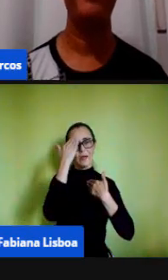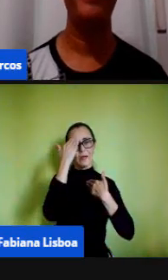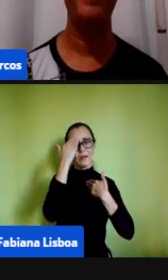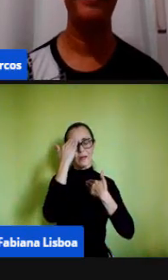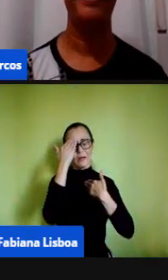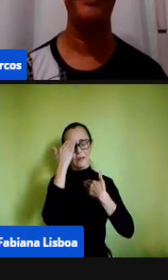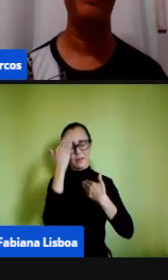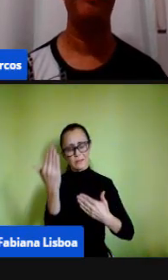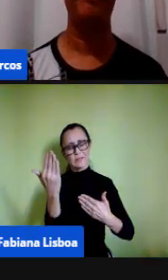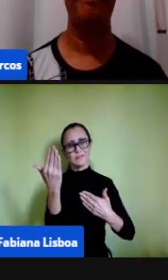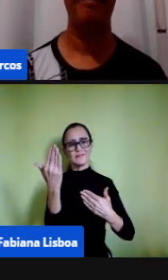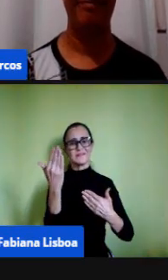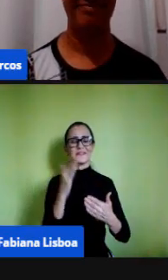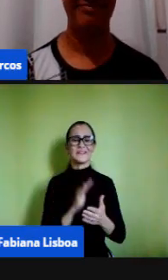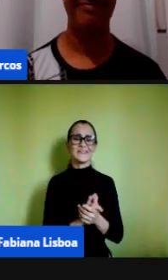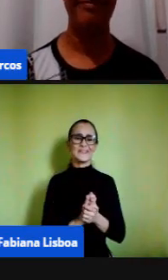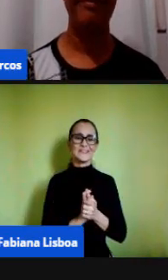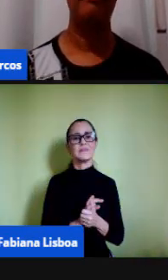então.